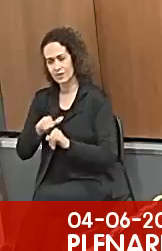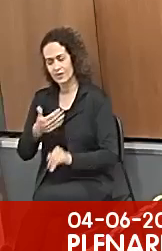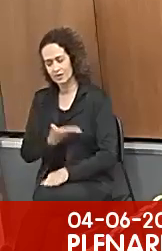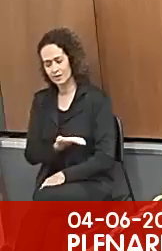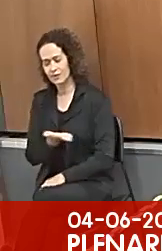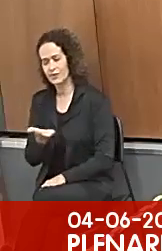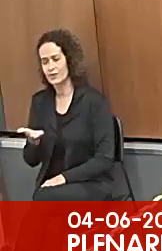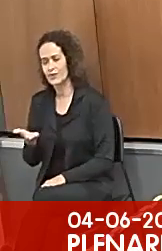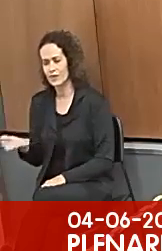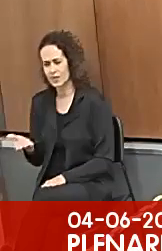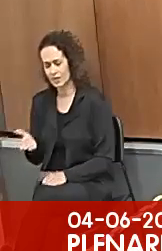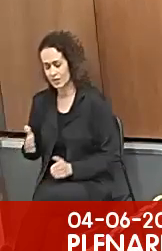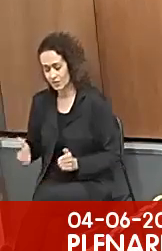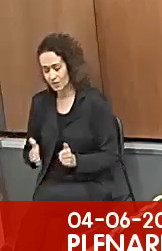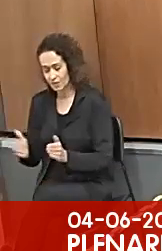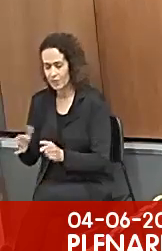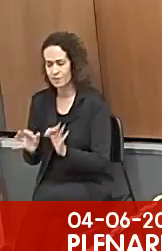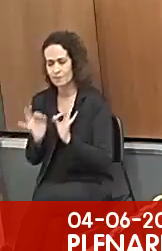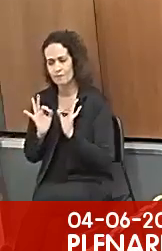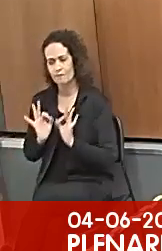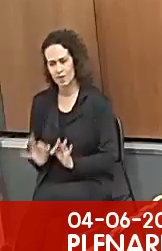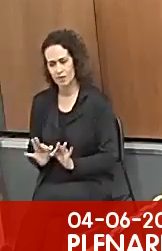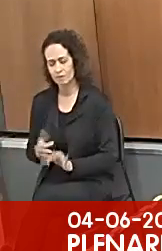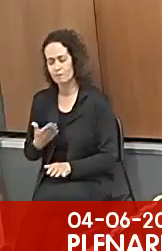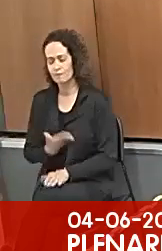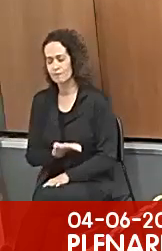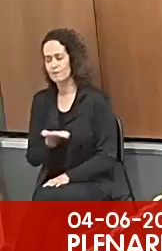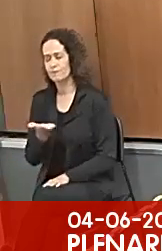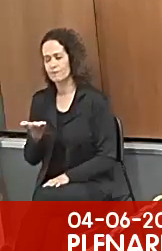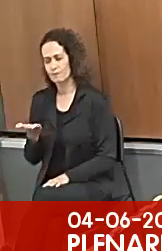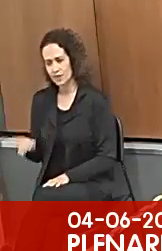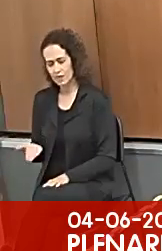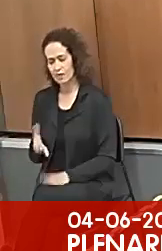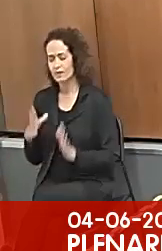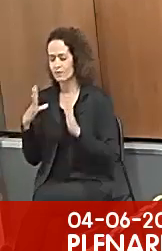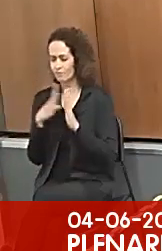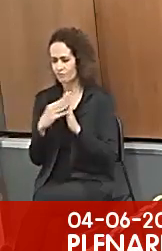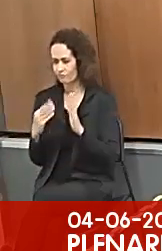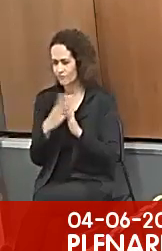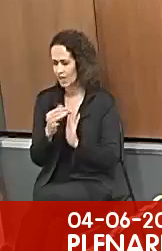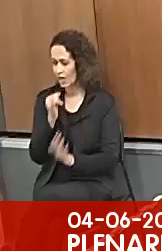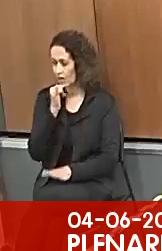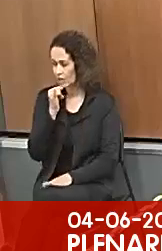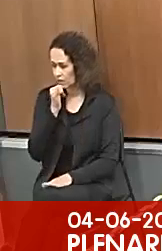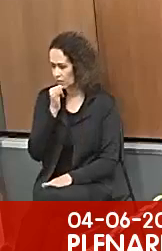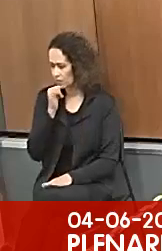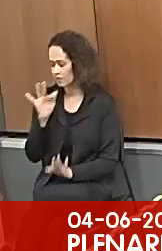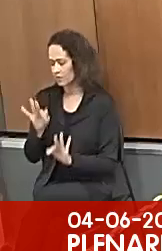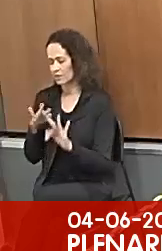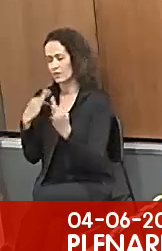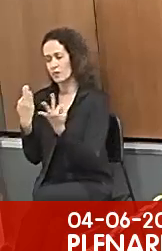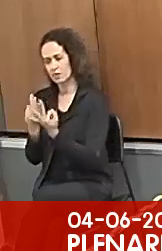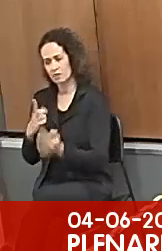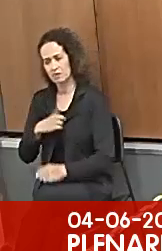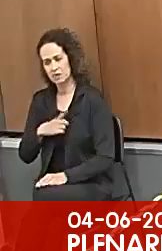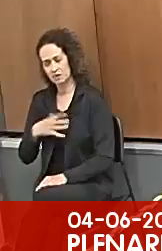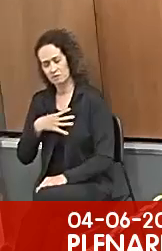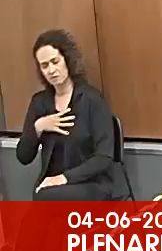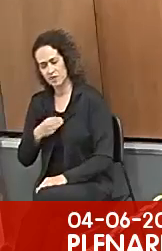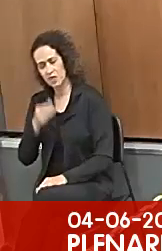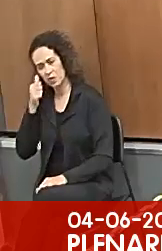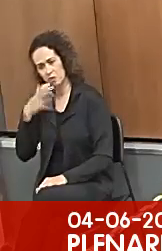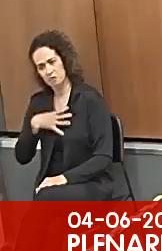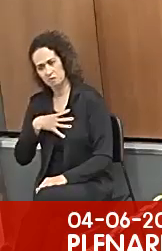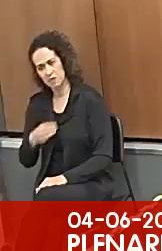vocês estão no caminho certo, para dizer que vocês são exemplos para as famílias de autistas, para dizer